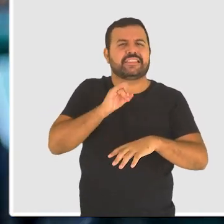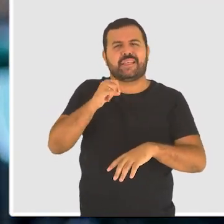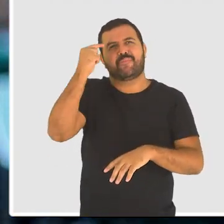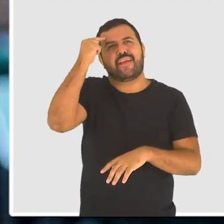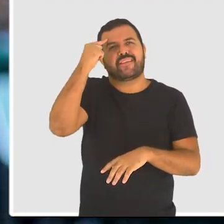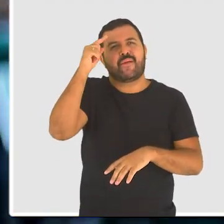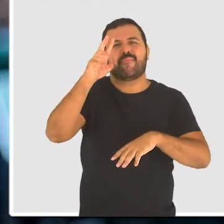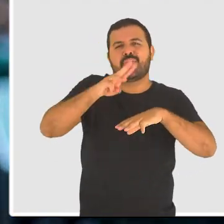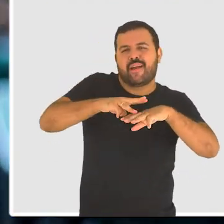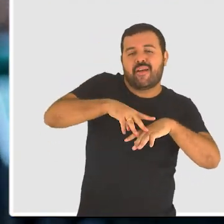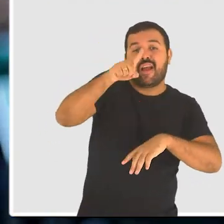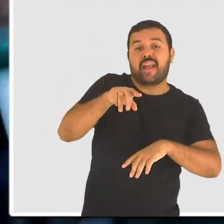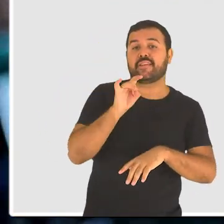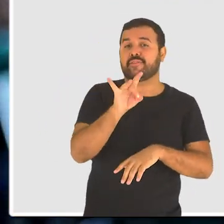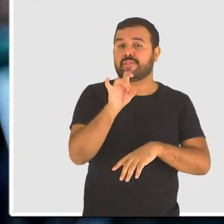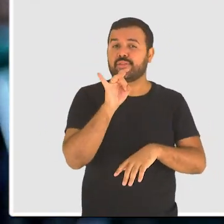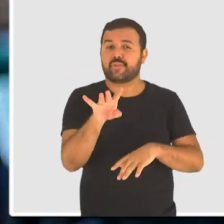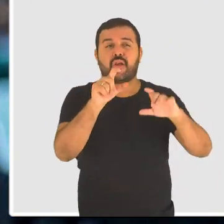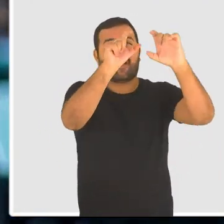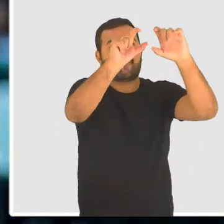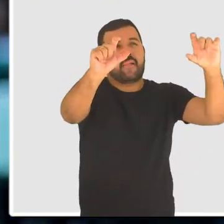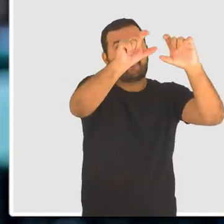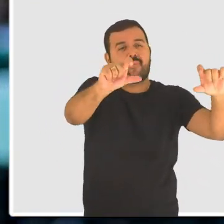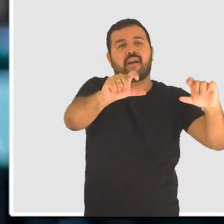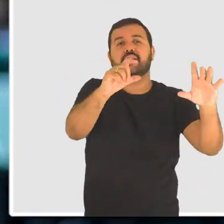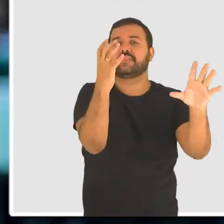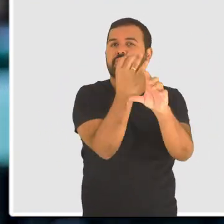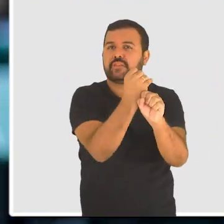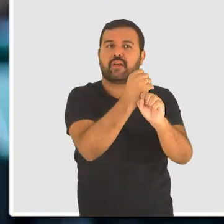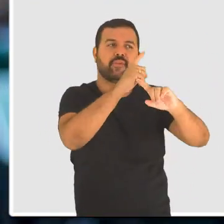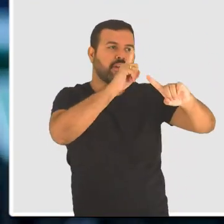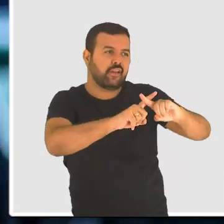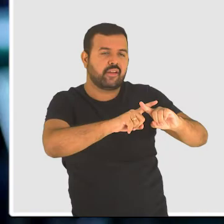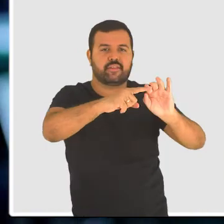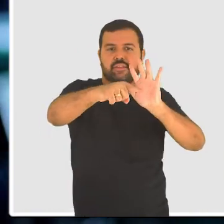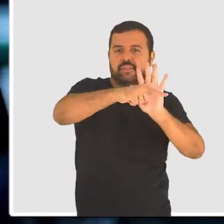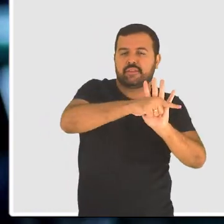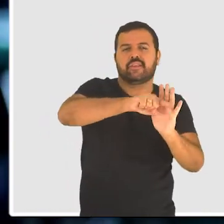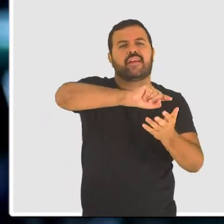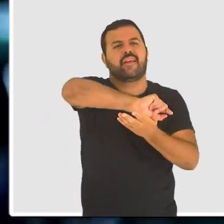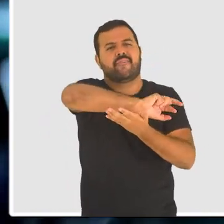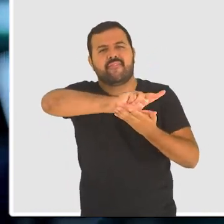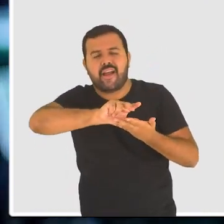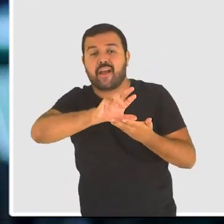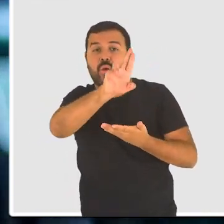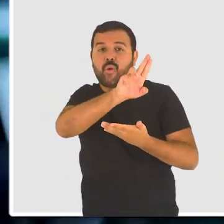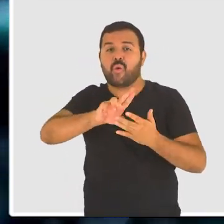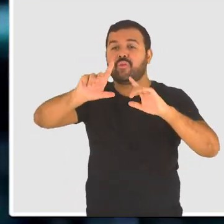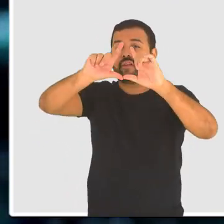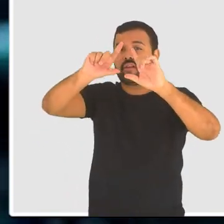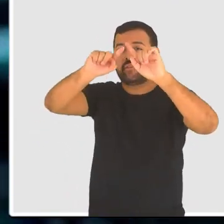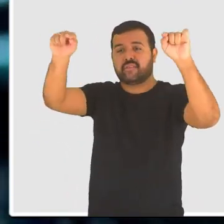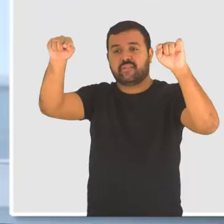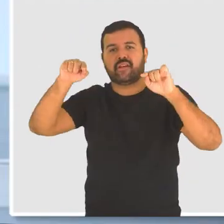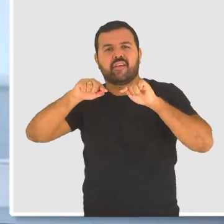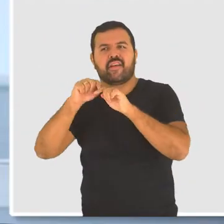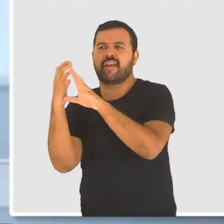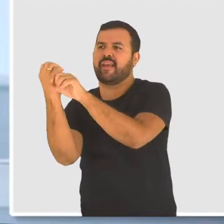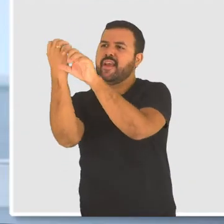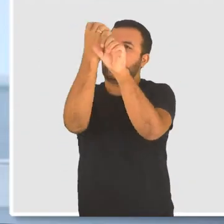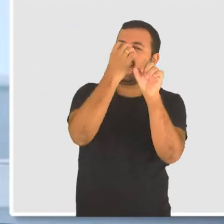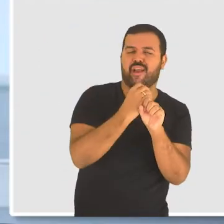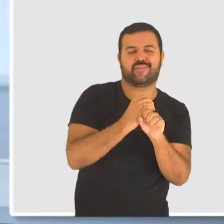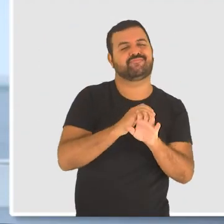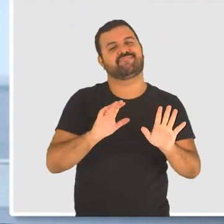pela álgebra, pela geometria, pela trigonometria, por outras vias,